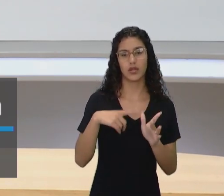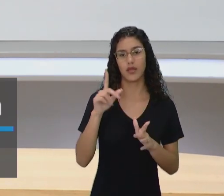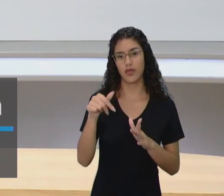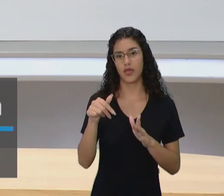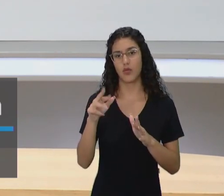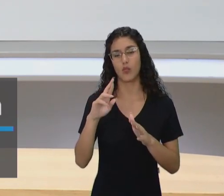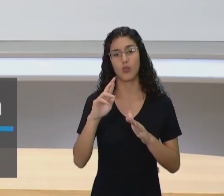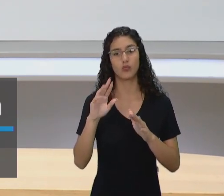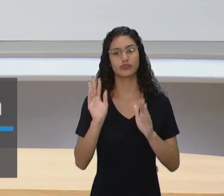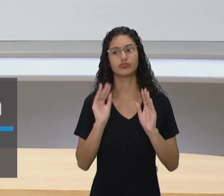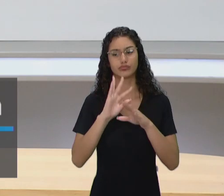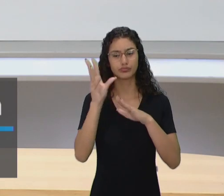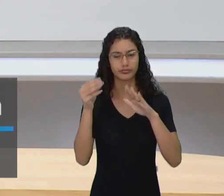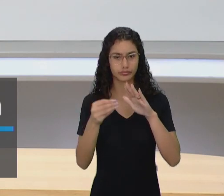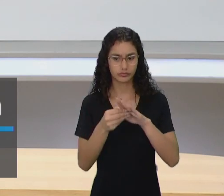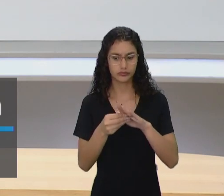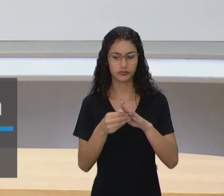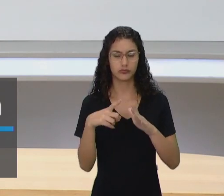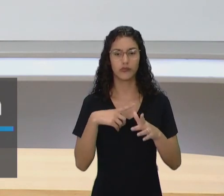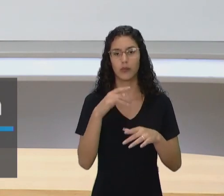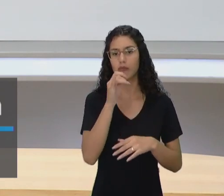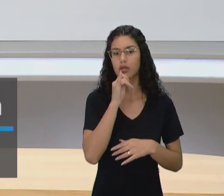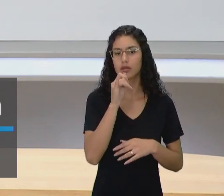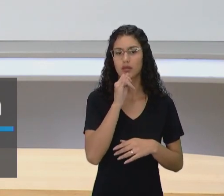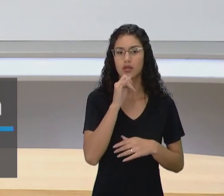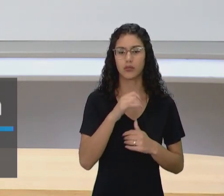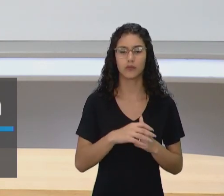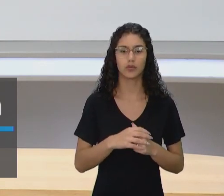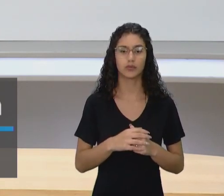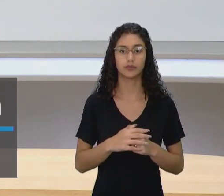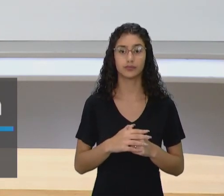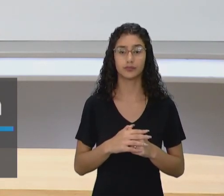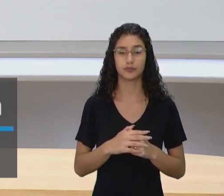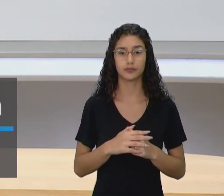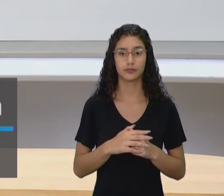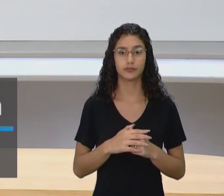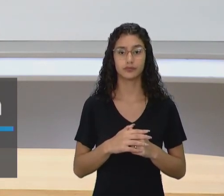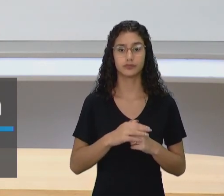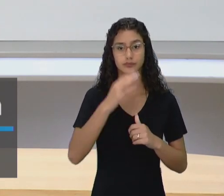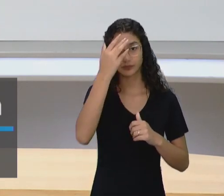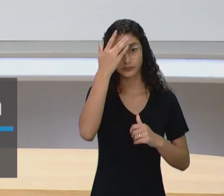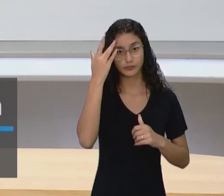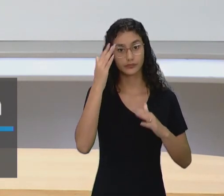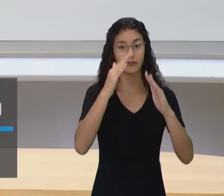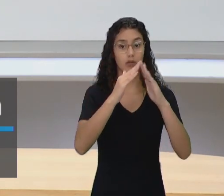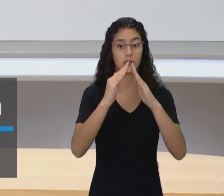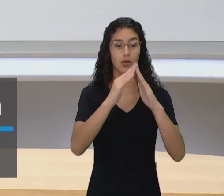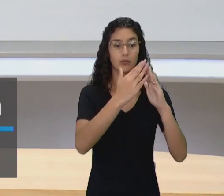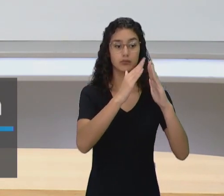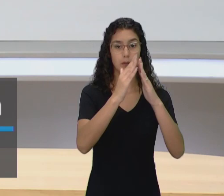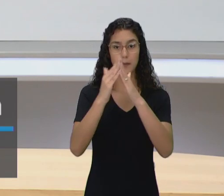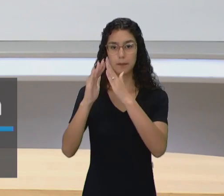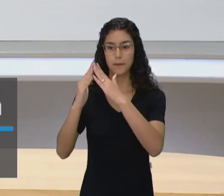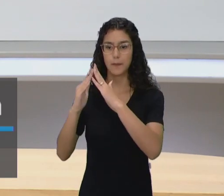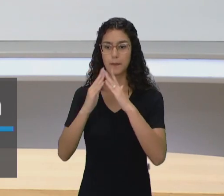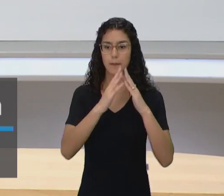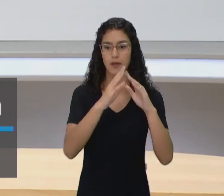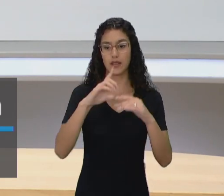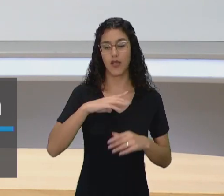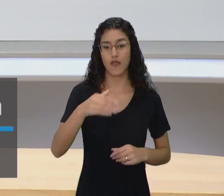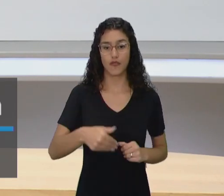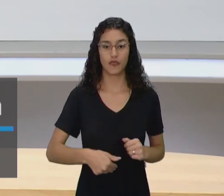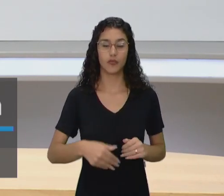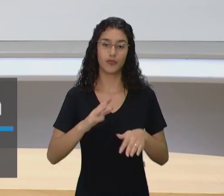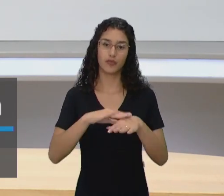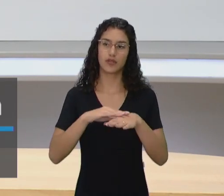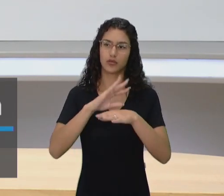um recorte, a gente está falando de uma fome. Por exemplo, as pessoas que moram nas favelas passam fome. Eu estou